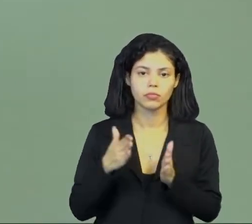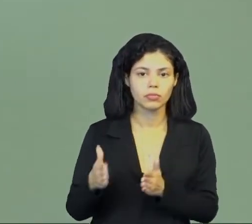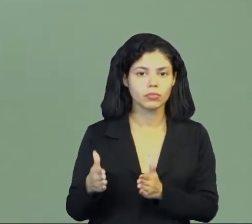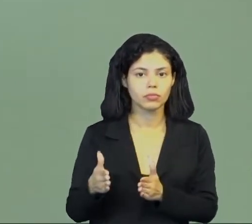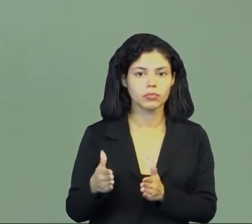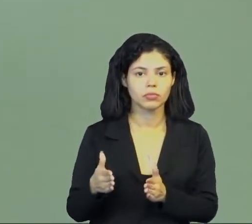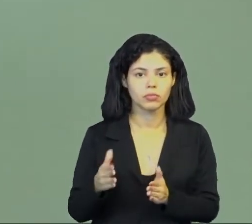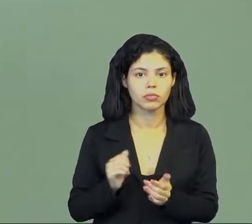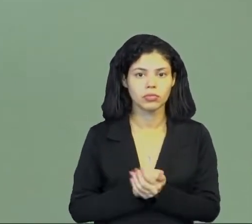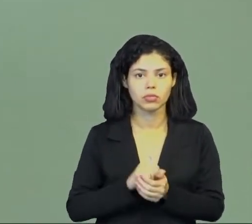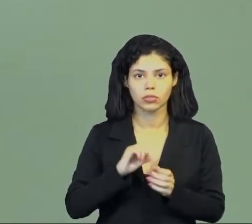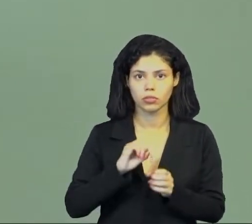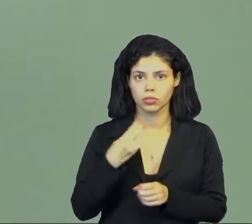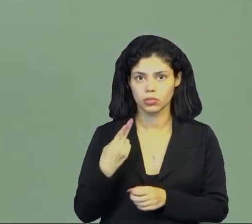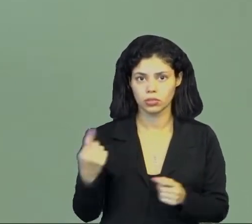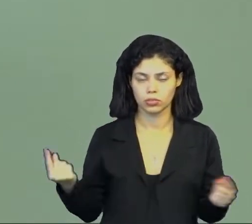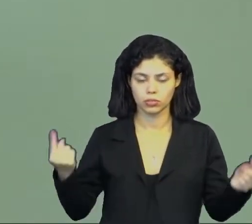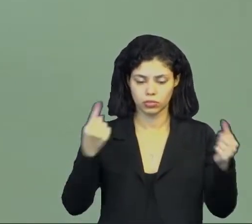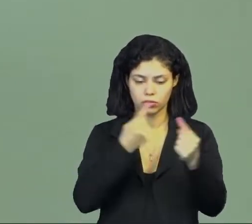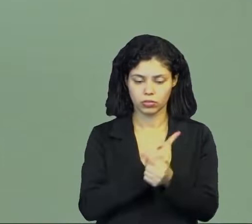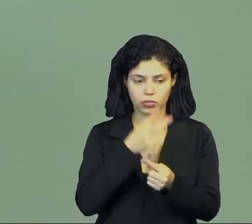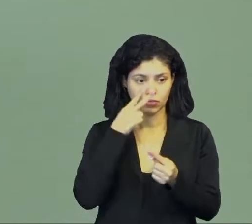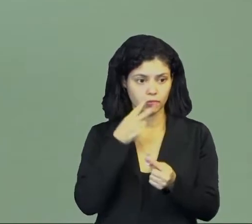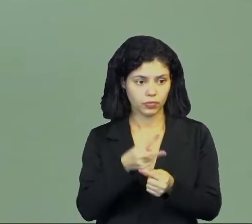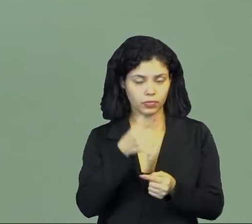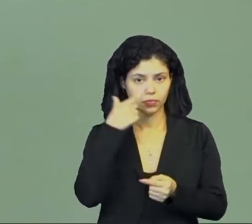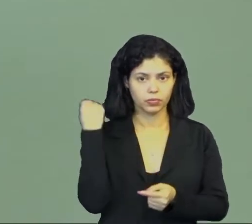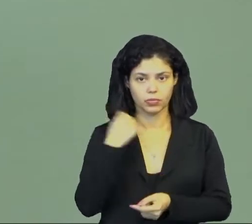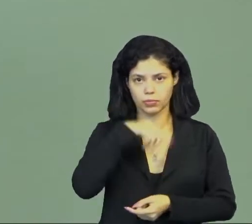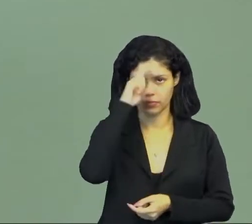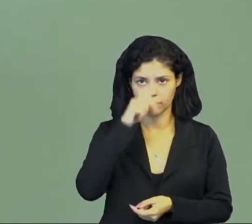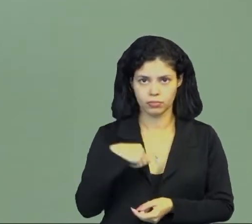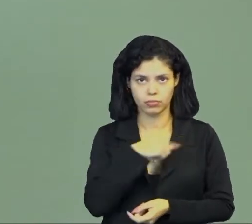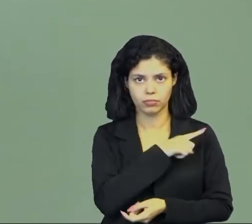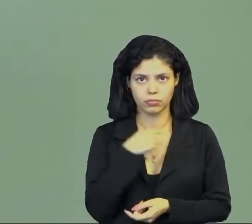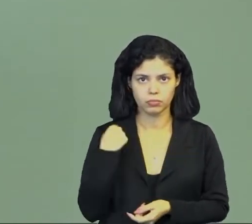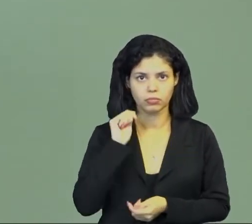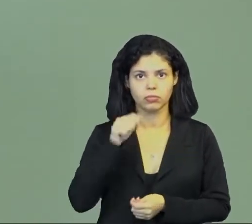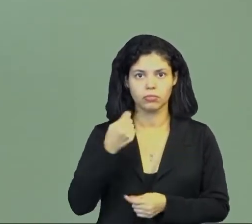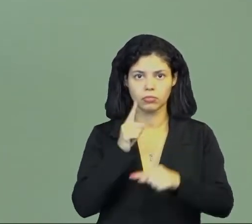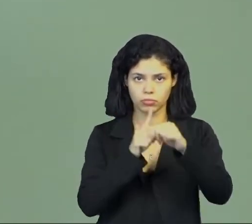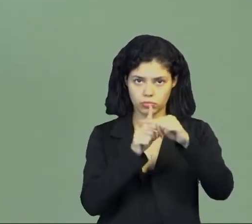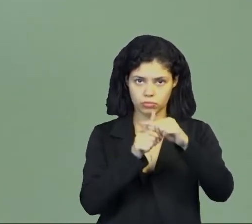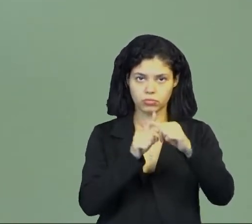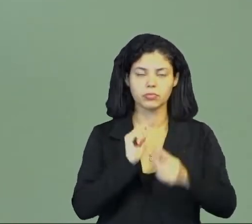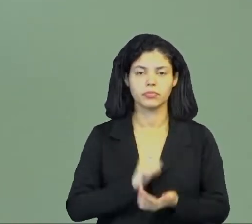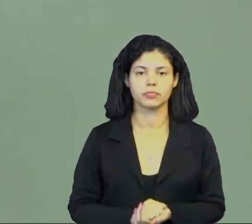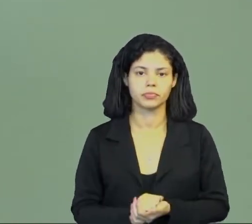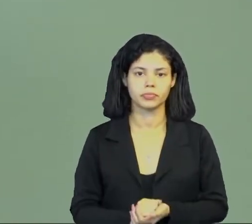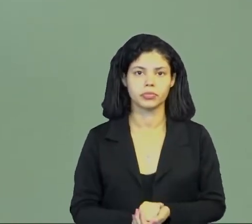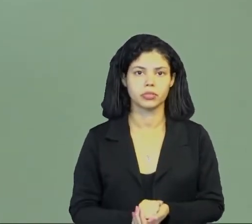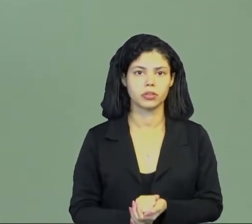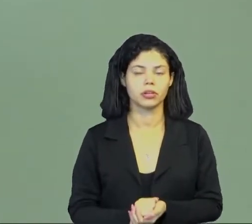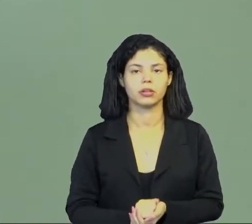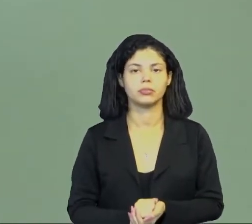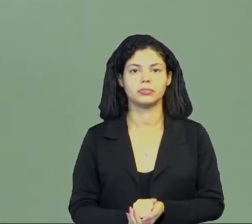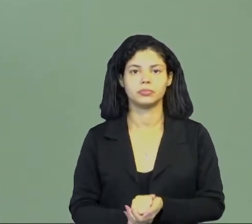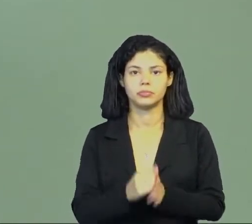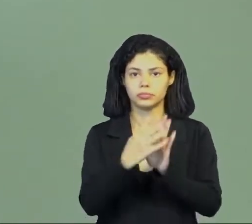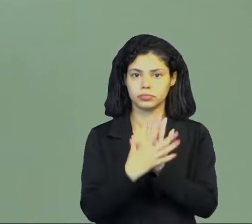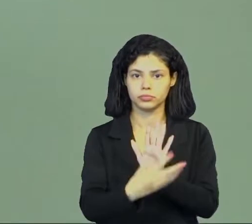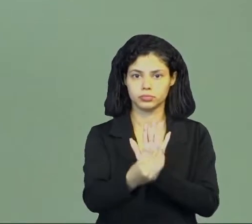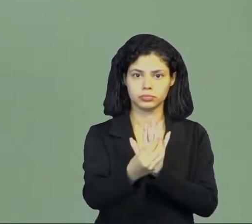ou cruzam com o gato preto, elas têm que se benzer, elas têm que fazer o sinal da cruz, que é para